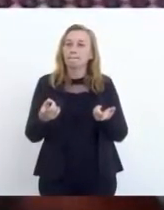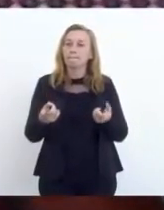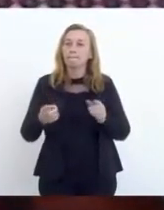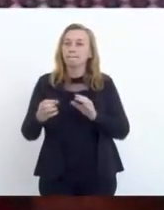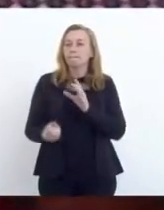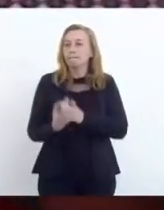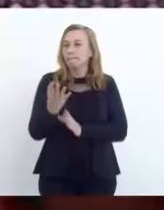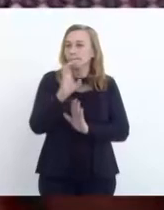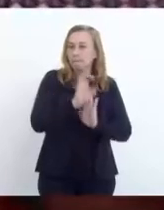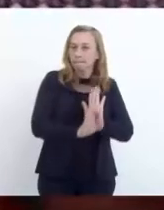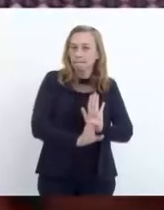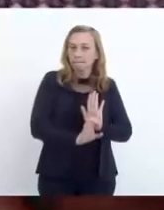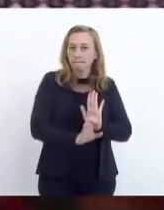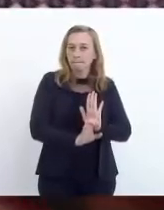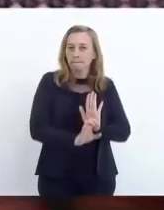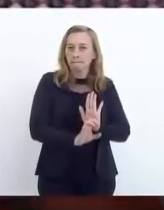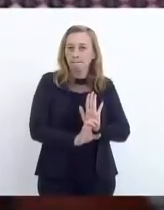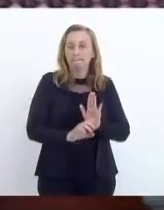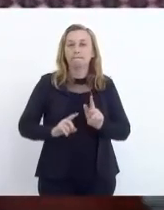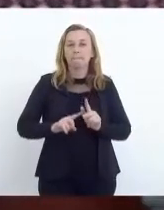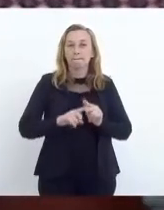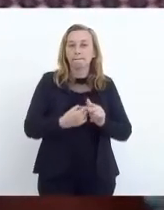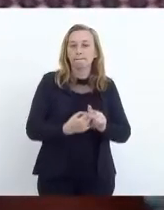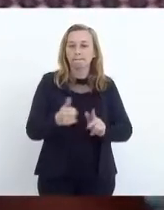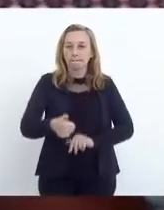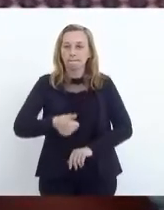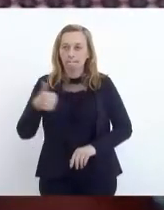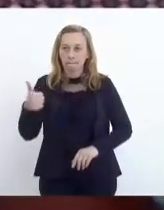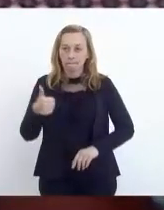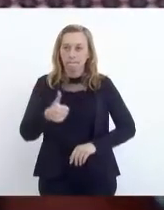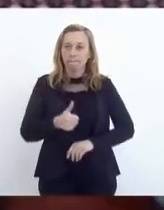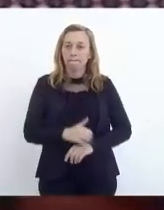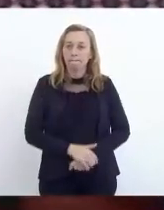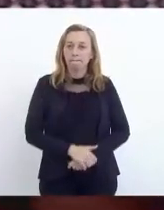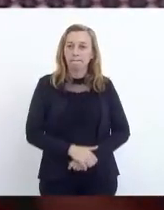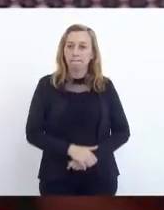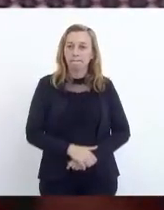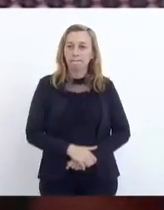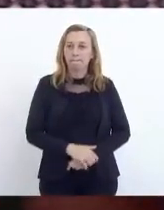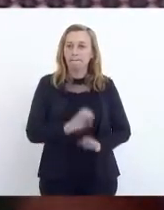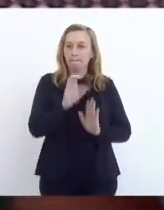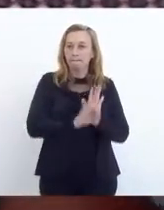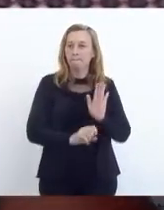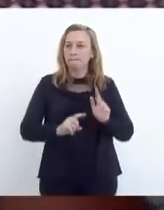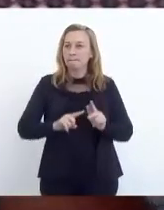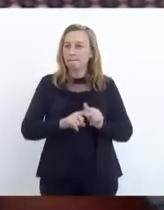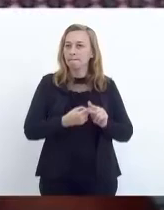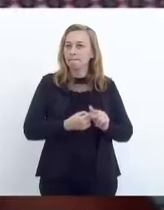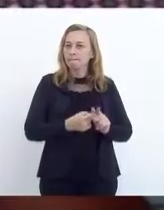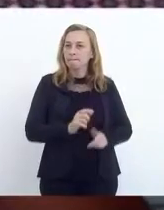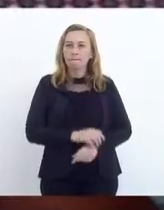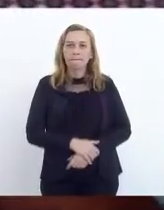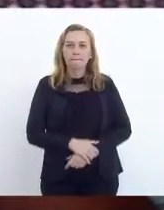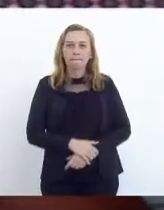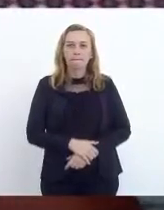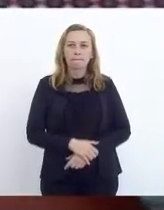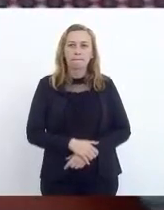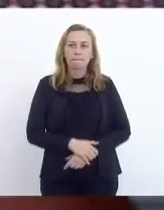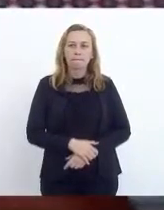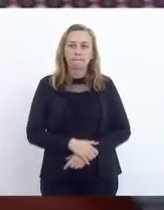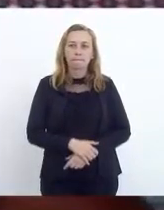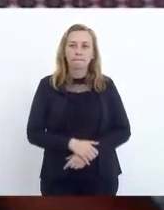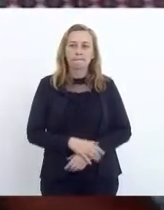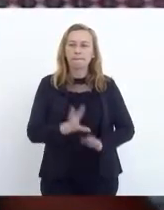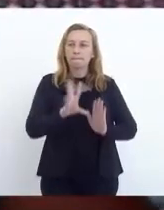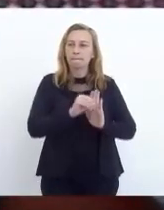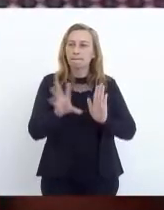emenda para aperfeiçoar a proposição, uma emenda modificativa para que o